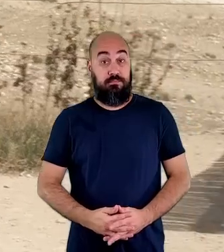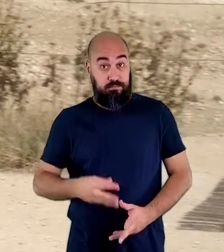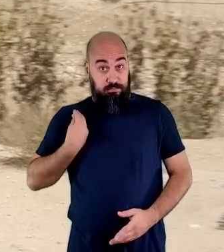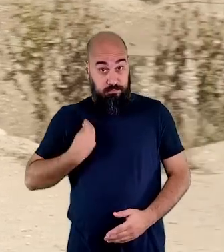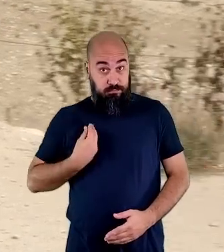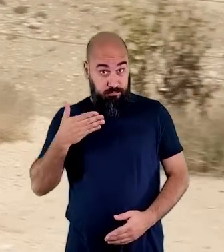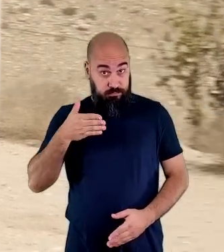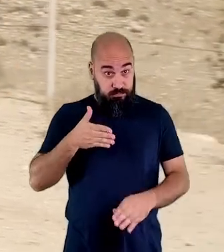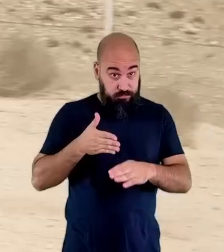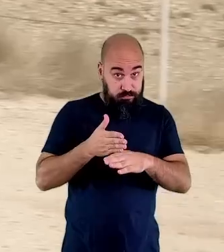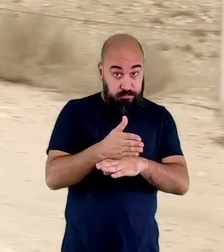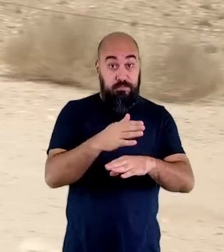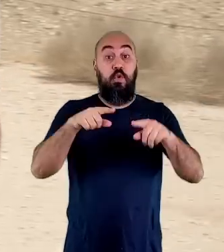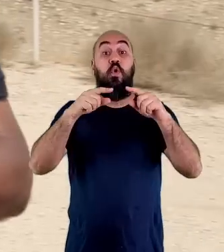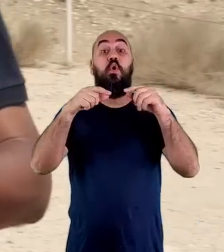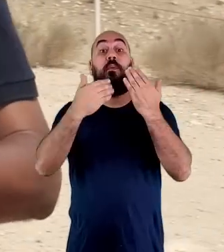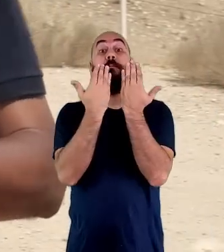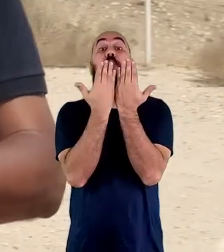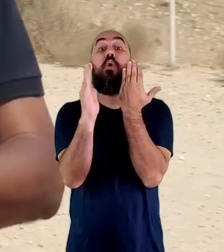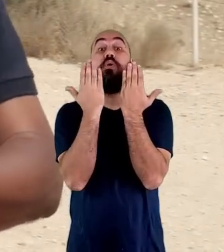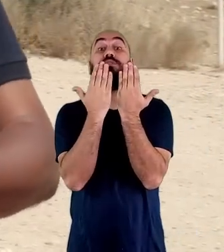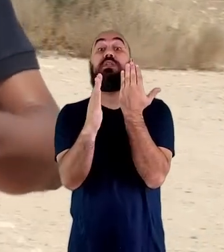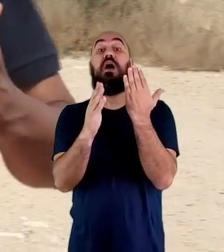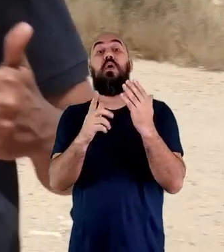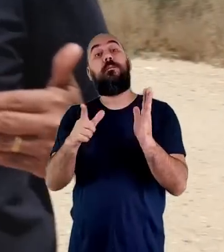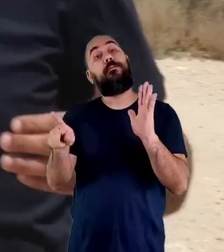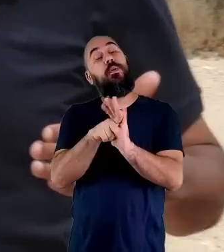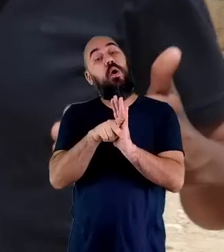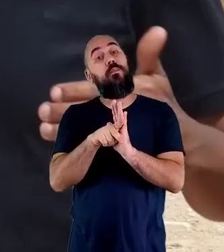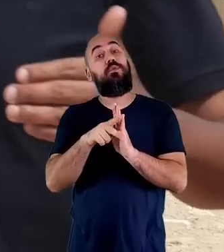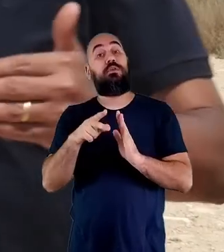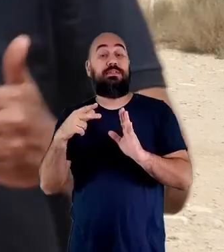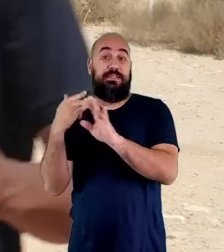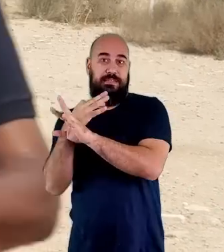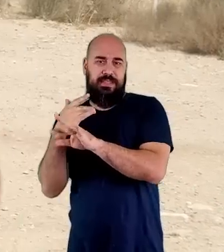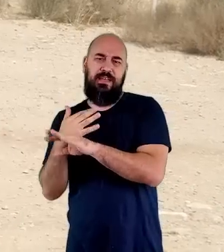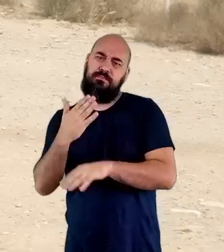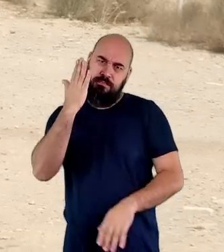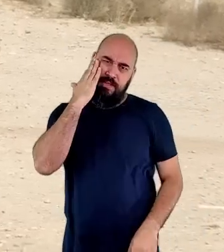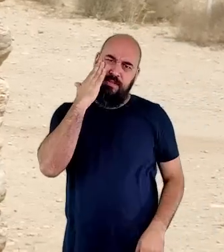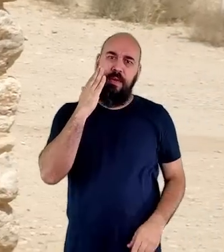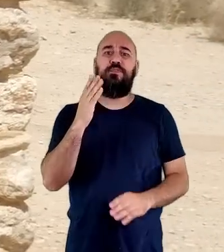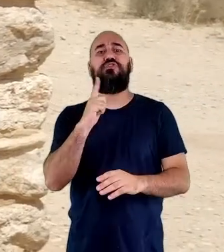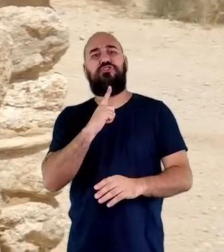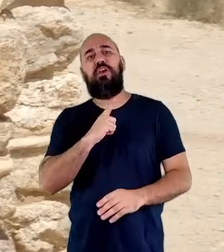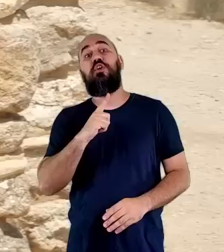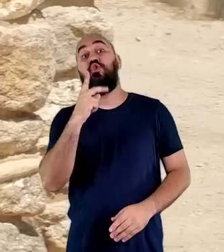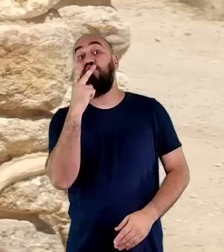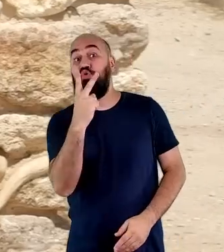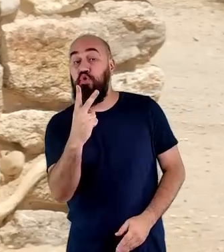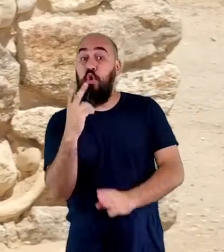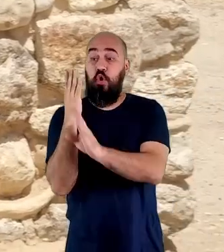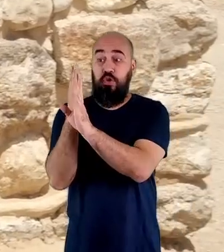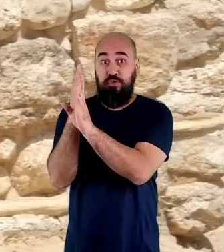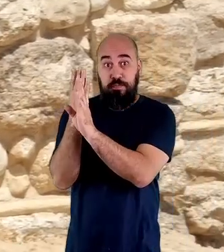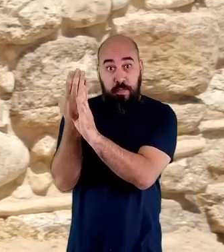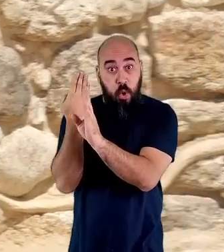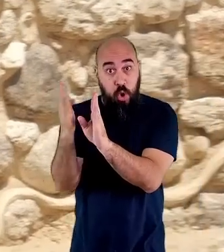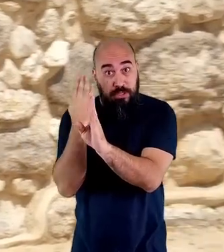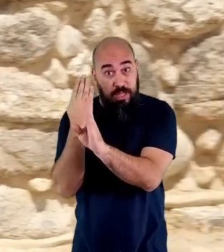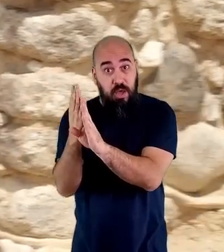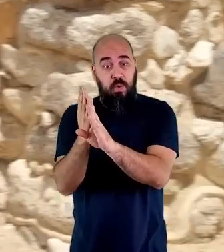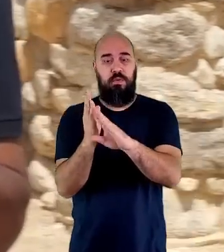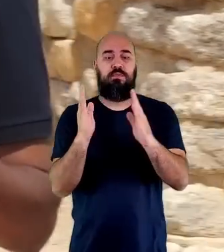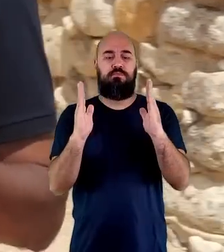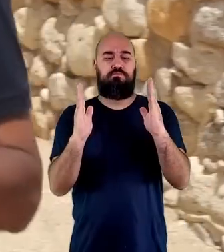Aqui eu estou entrando pelo portão da cidade, ou melhor, o portão externo, que como eu falei, a cidade tinha 2 portões. Você se lembra da maquete que mostramos